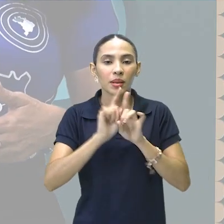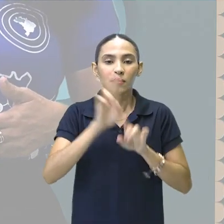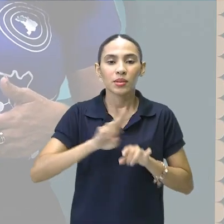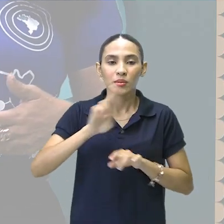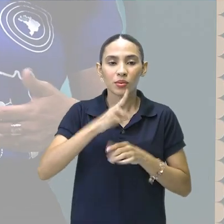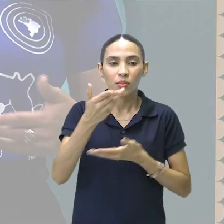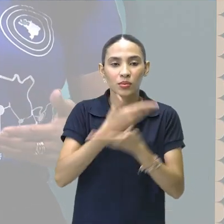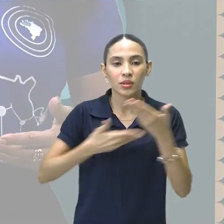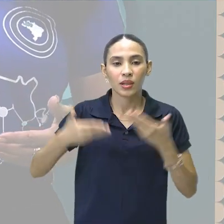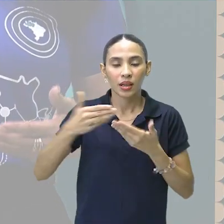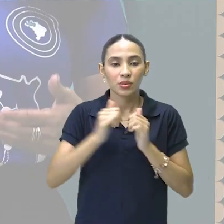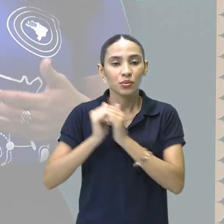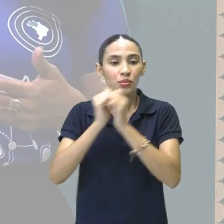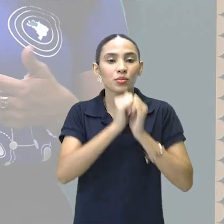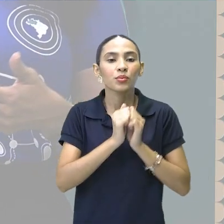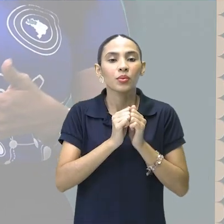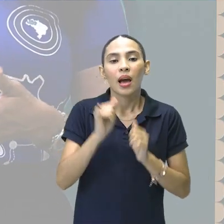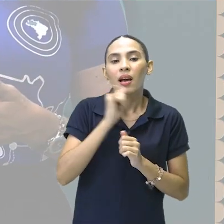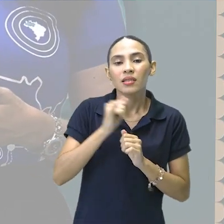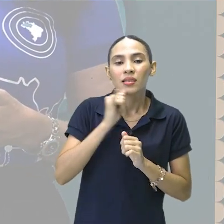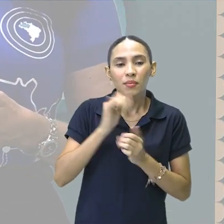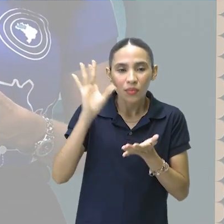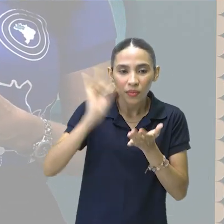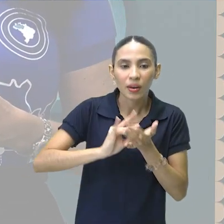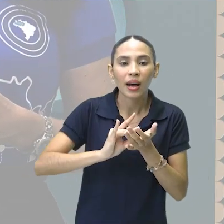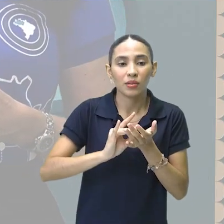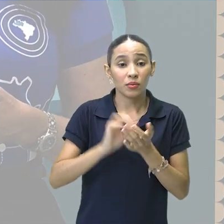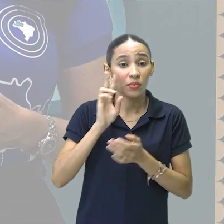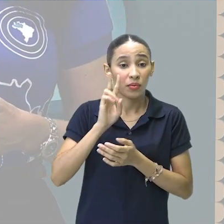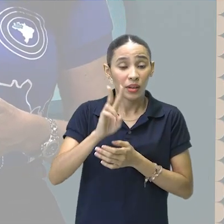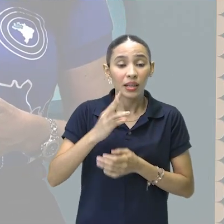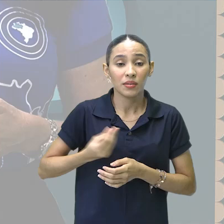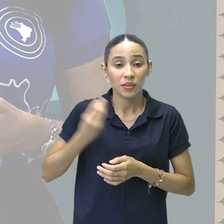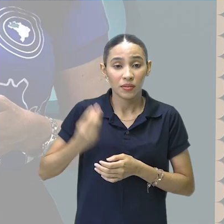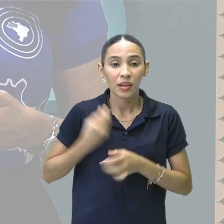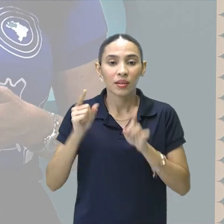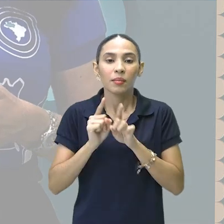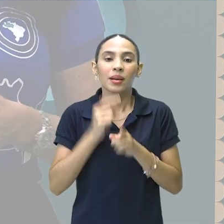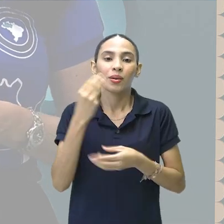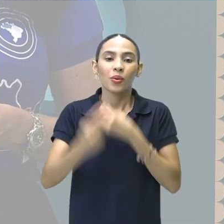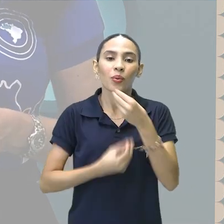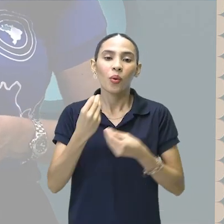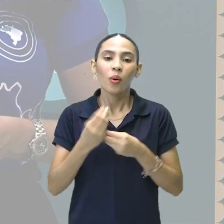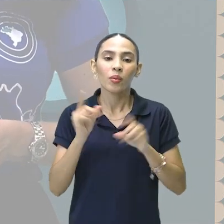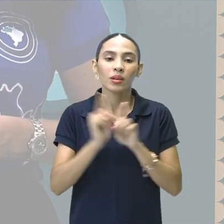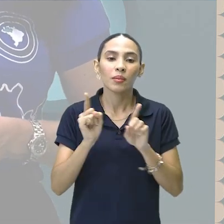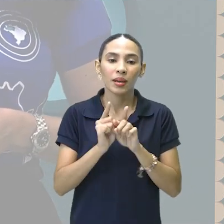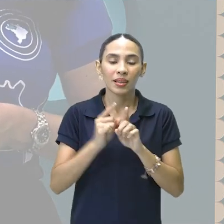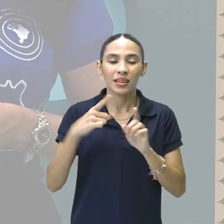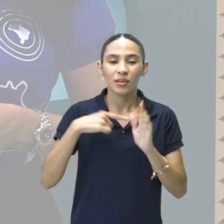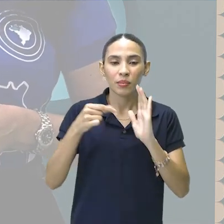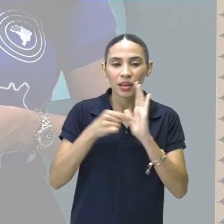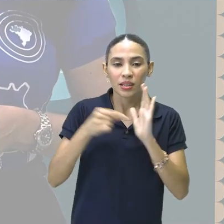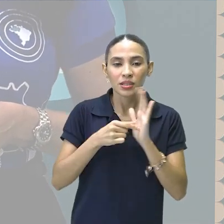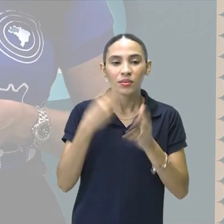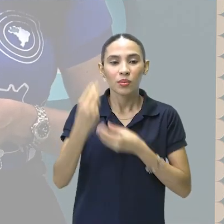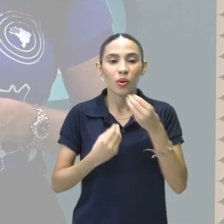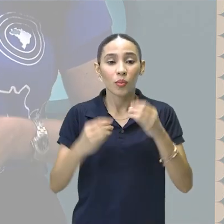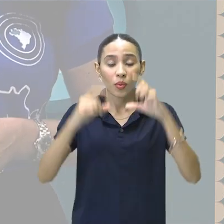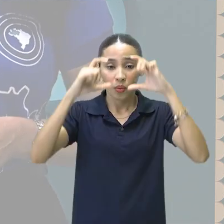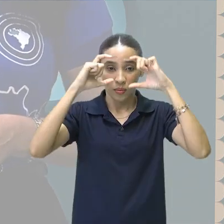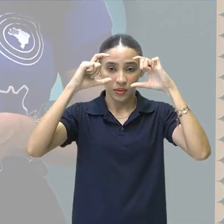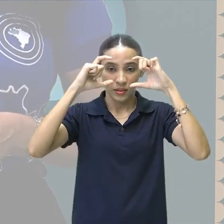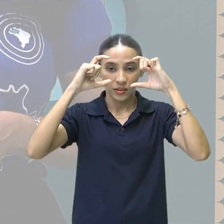com ele como se estivessem realmente presentes. Isso é feito por meio de dispositivos como óculos